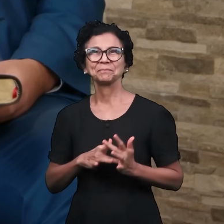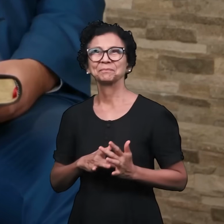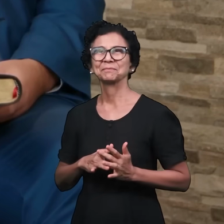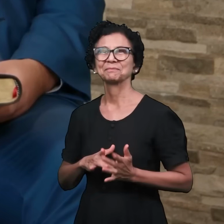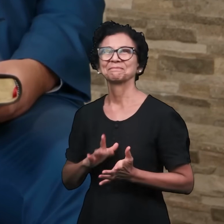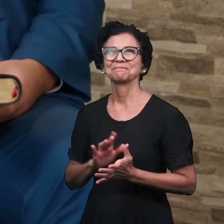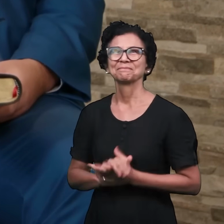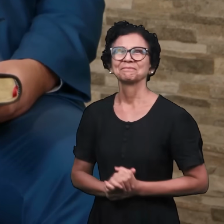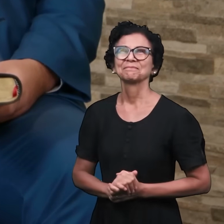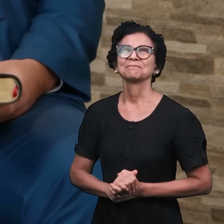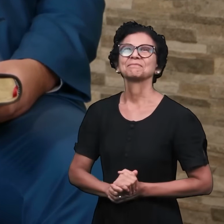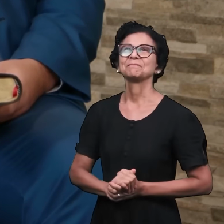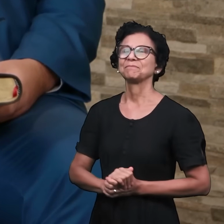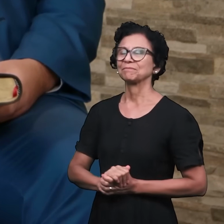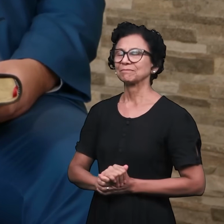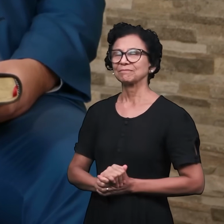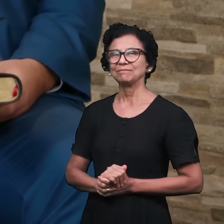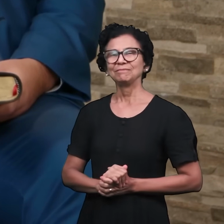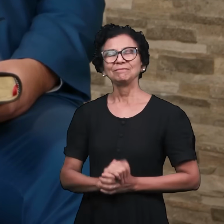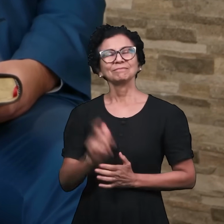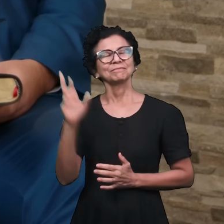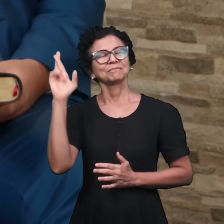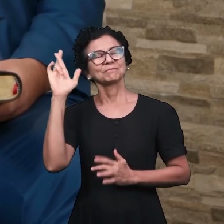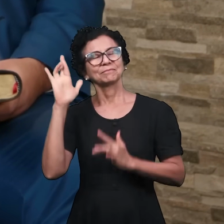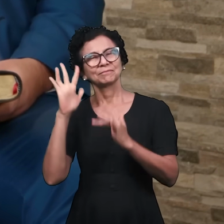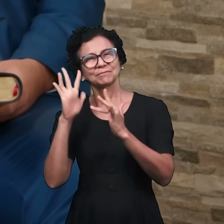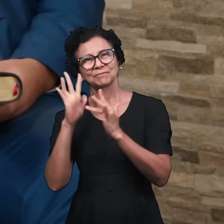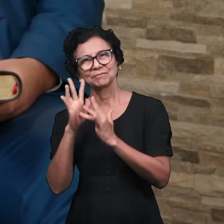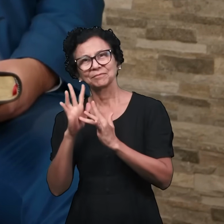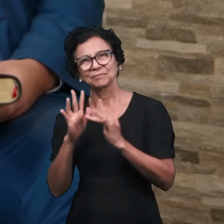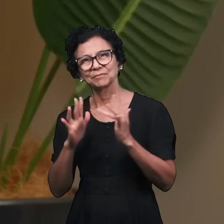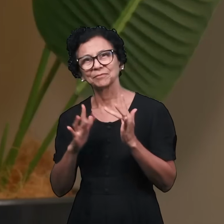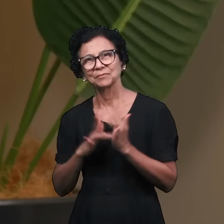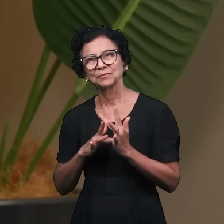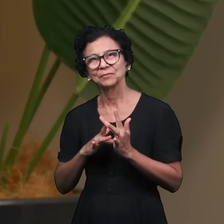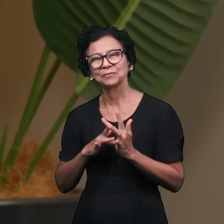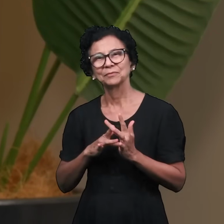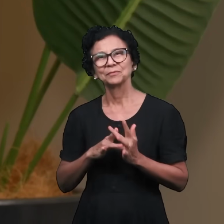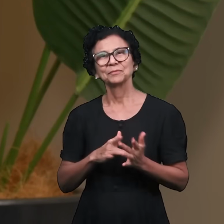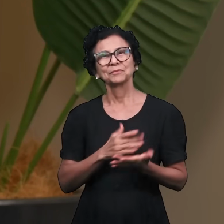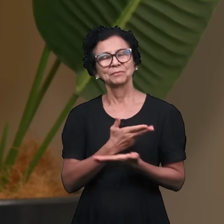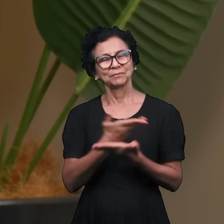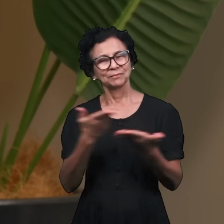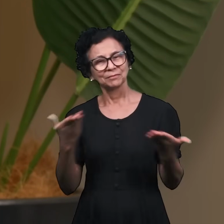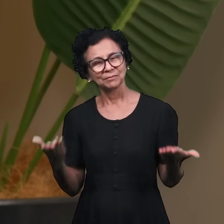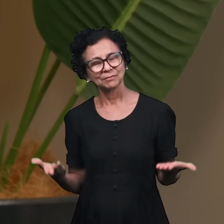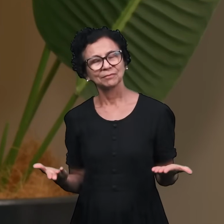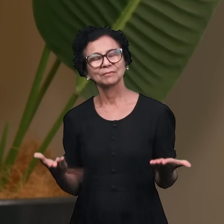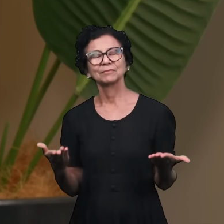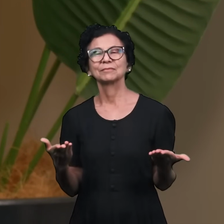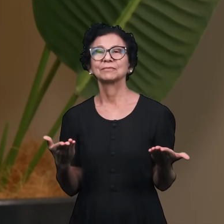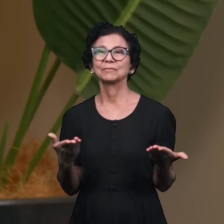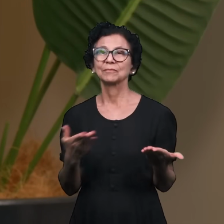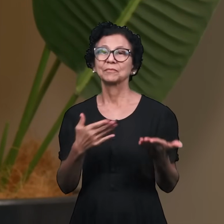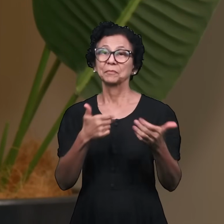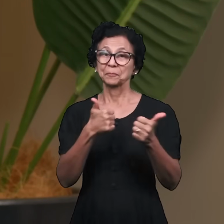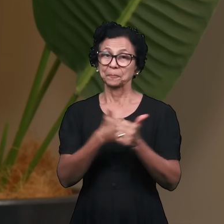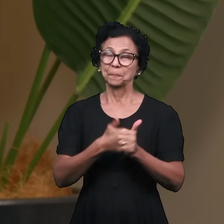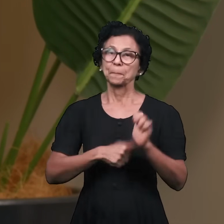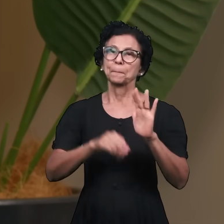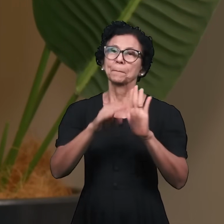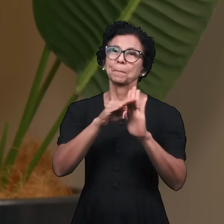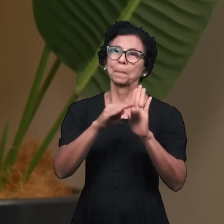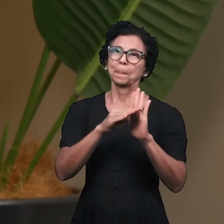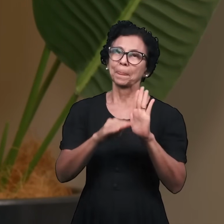Paz do Senhor, pastor Fernando e pastor Arley. A paz do Senhor. Paz, Senhor. Queridos, a paz do Senhor a você também que nos acompanhou